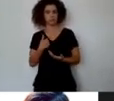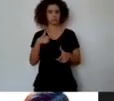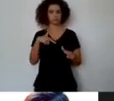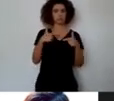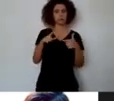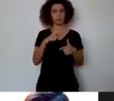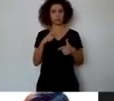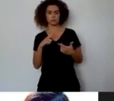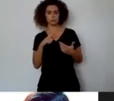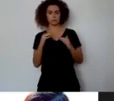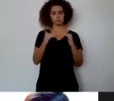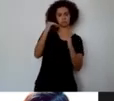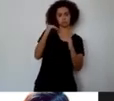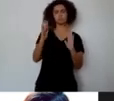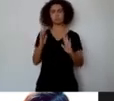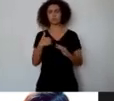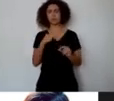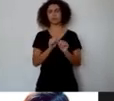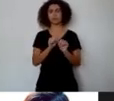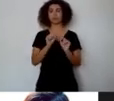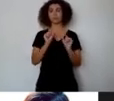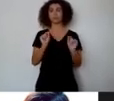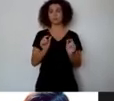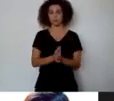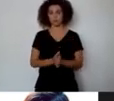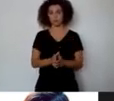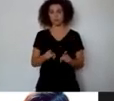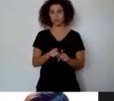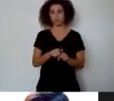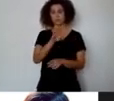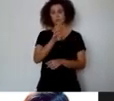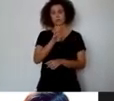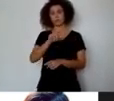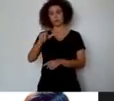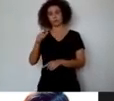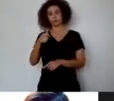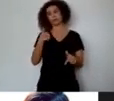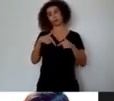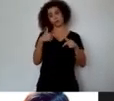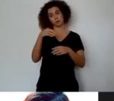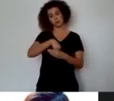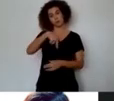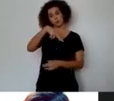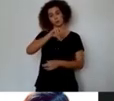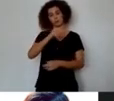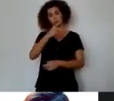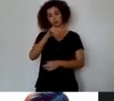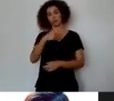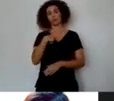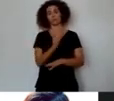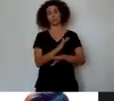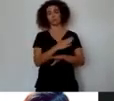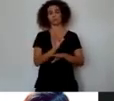que você pode fazer. E só confirmar a fala da Bela, que eu também trabalho no NOP, sou estagiária de psicologia